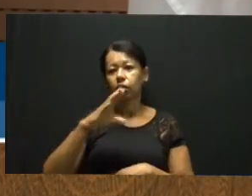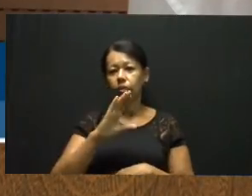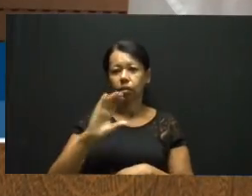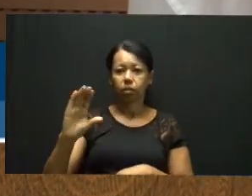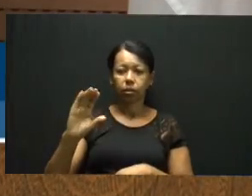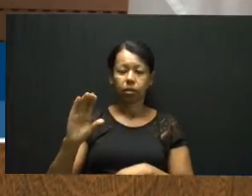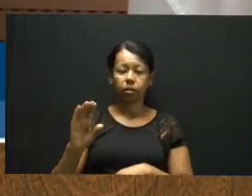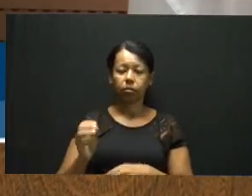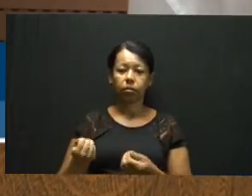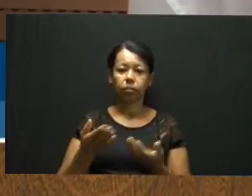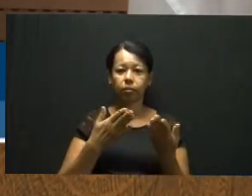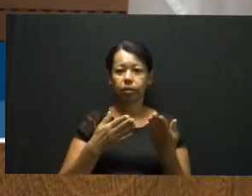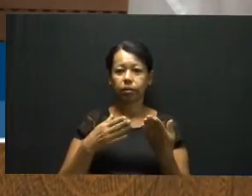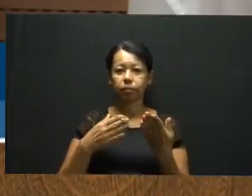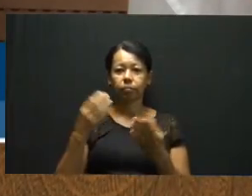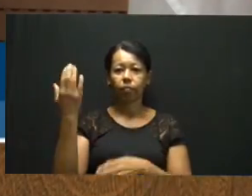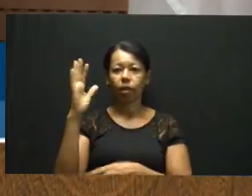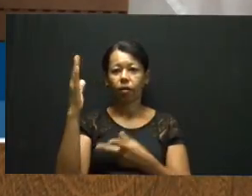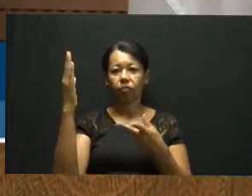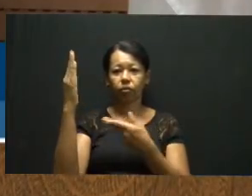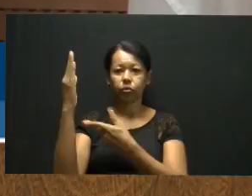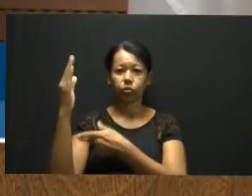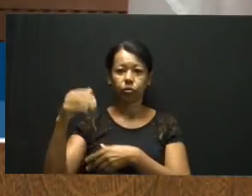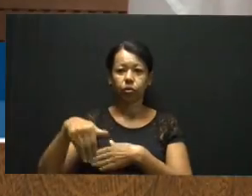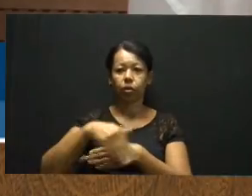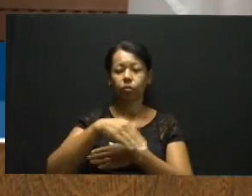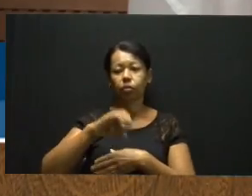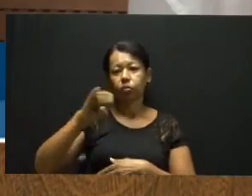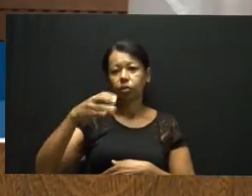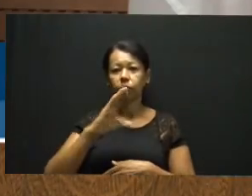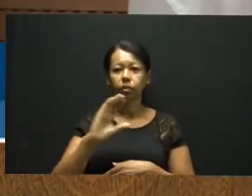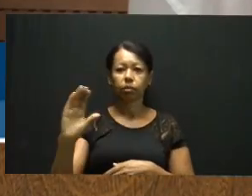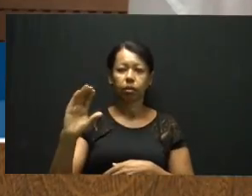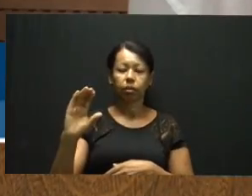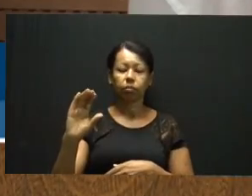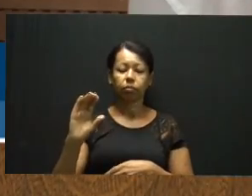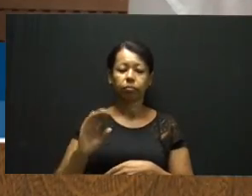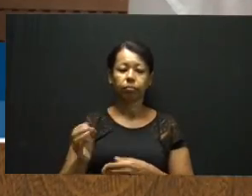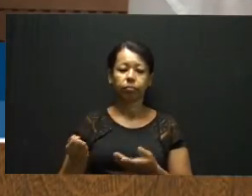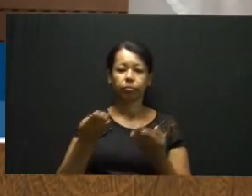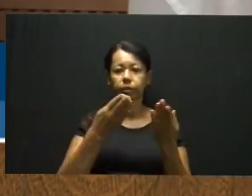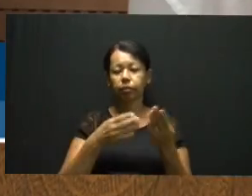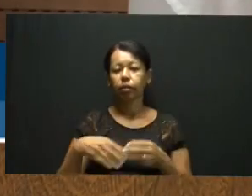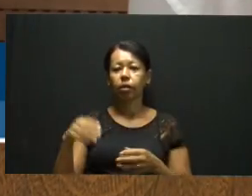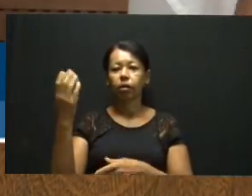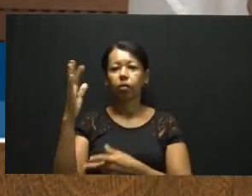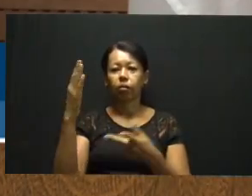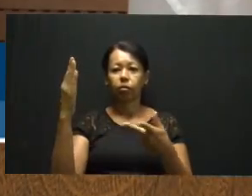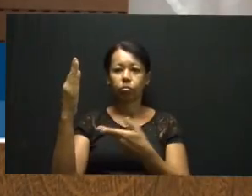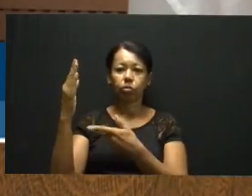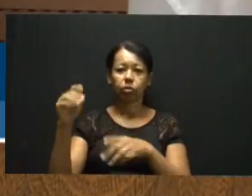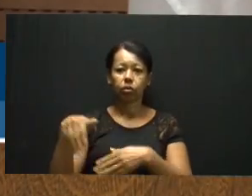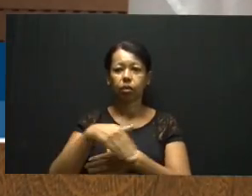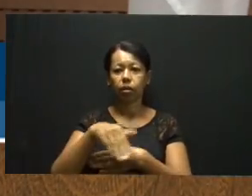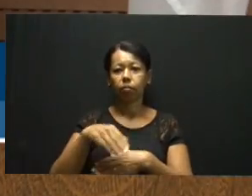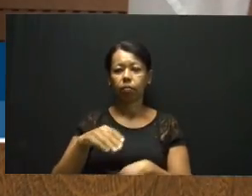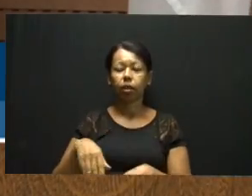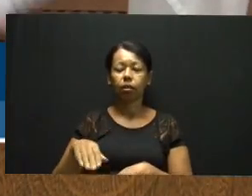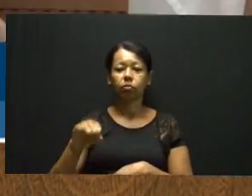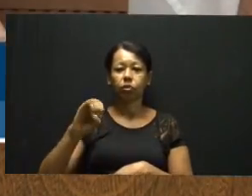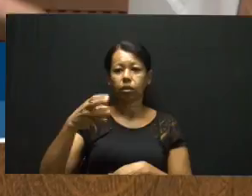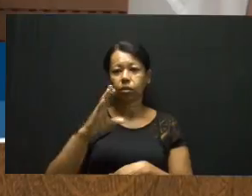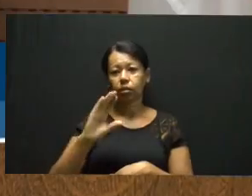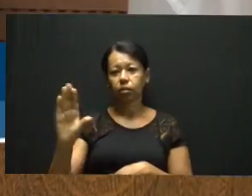Casqueiro. Caminhe-se. Poda de árvore na Rua Maria Cristina, Jardim Casqueiro. Caminhe-se. Poda de árvore na Avenida das Américas, Jardim